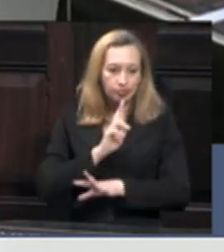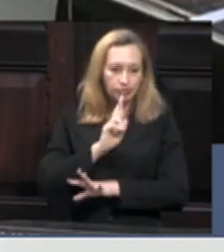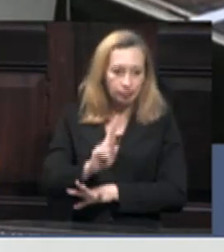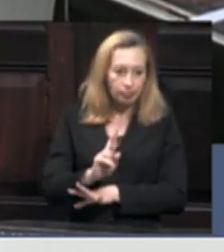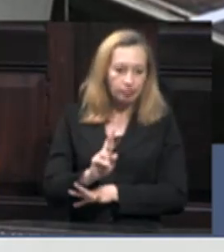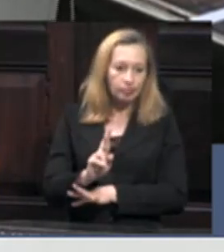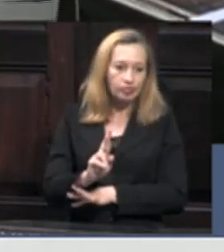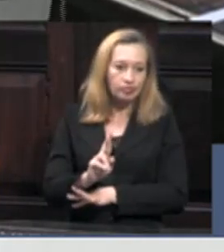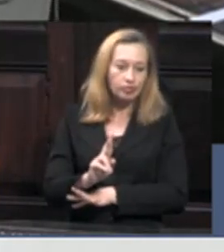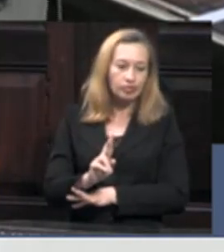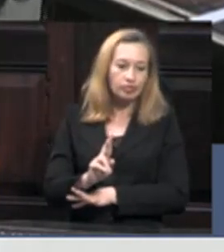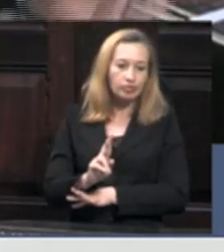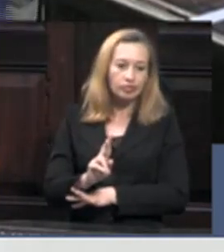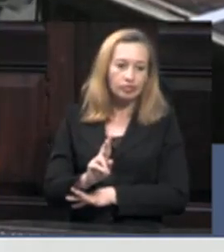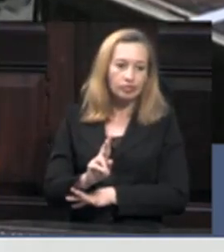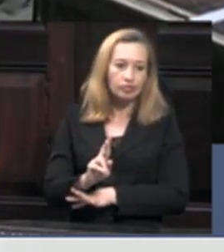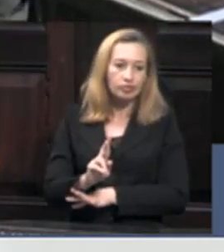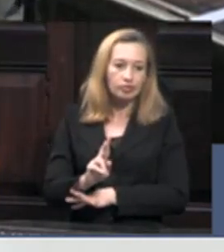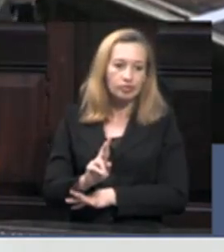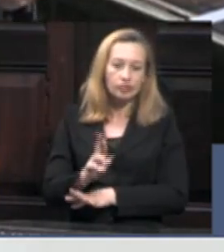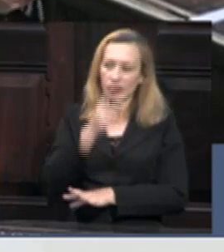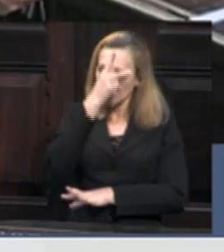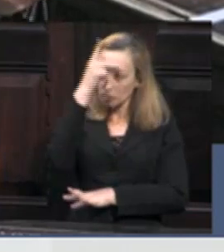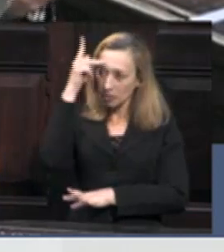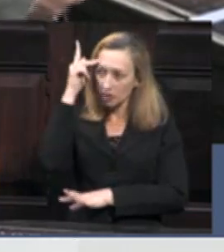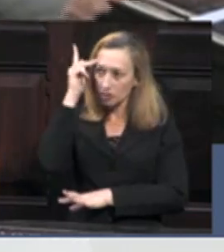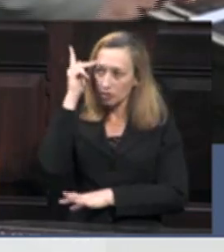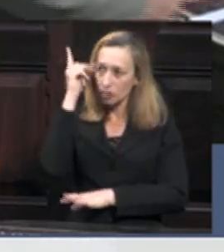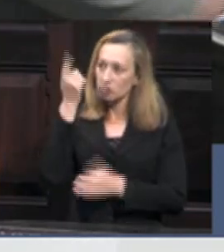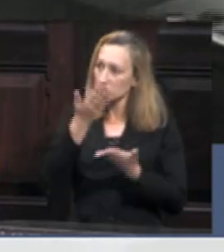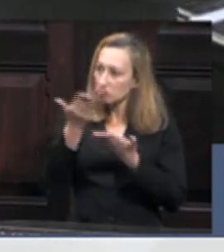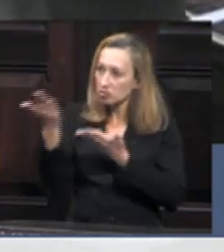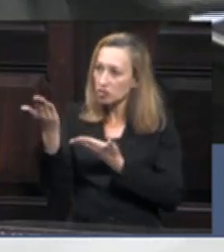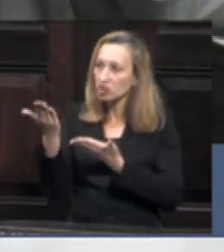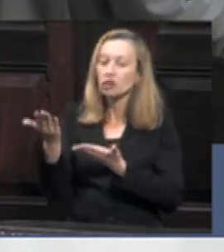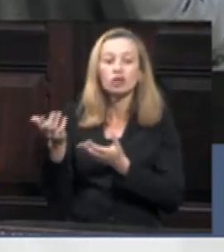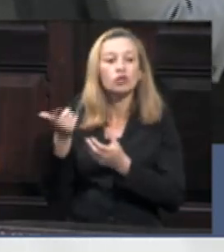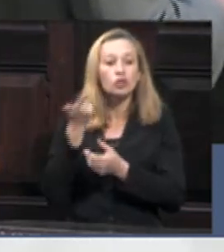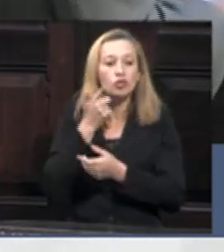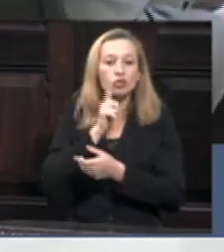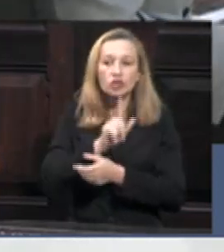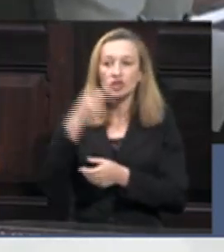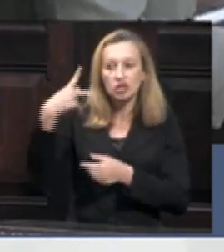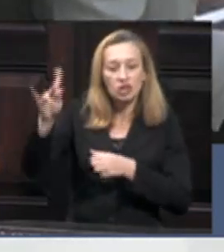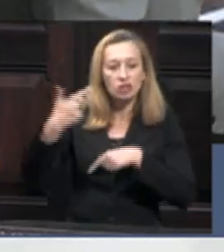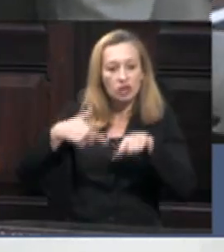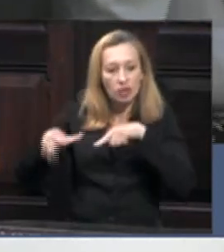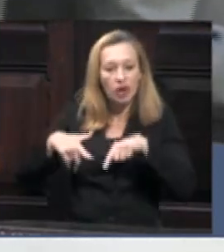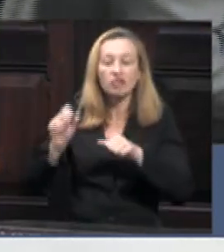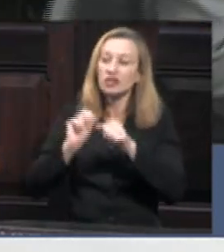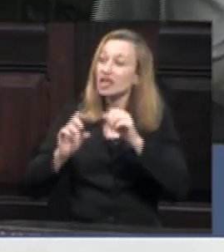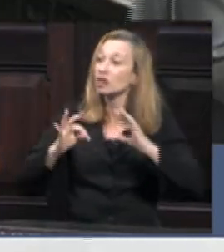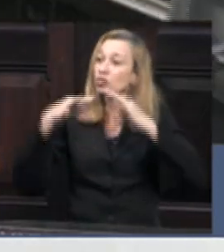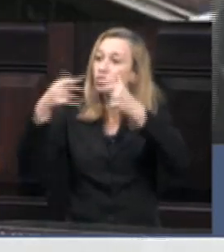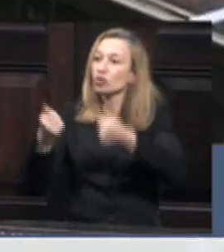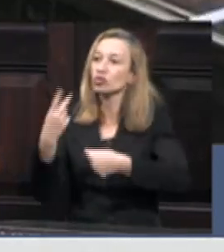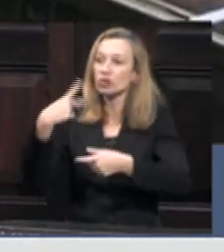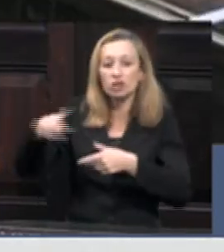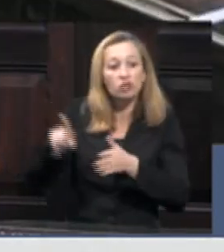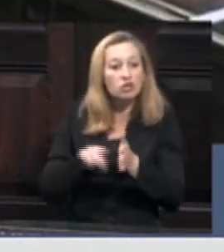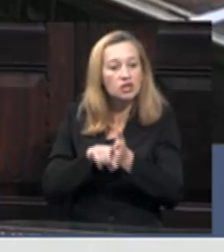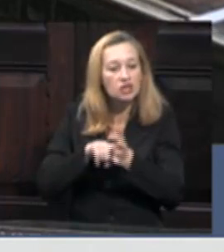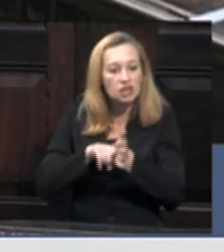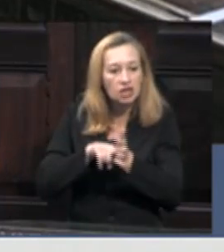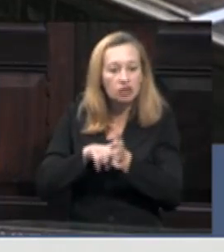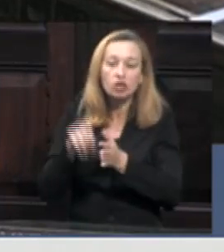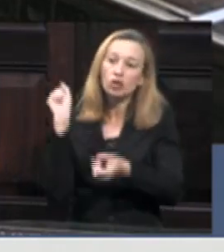esses servidores públicos, porque afinal de contas passaram pelo crivo do concurso público, fizeram todos os seus exames, estão aí com a